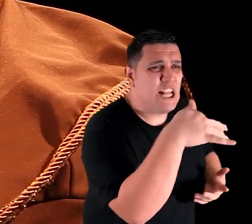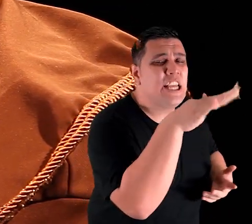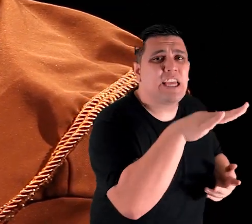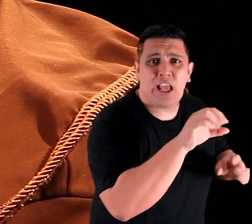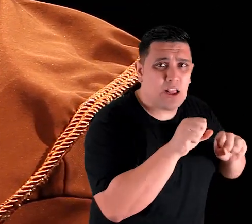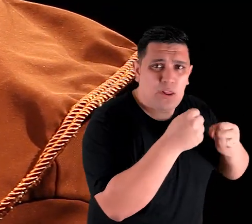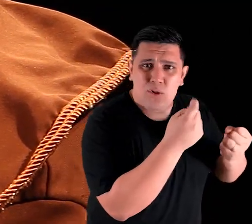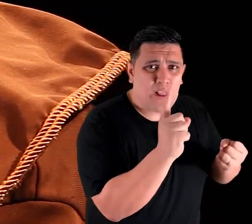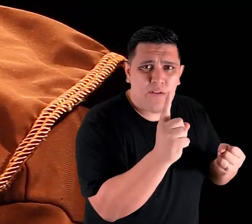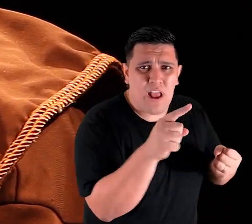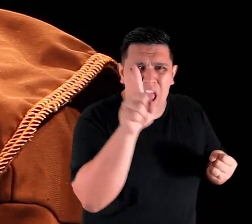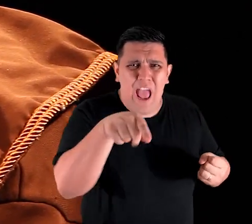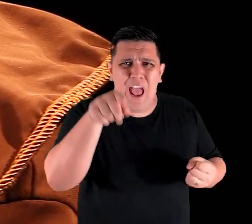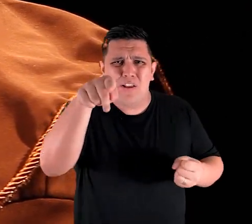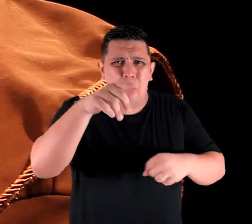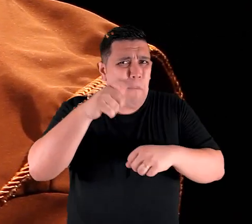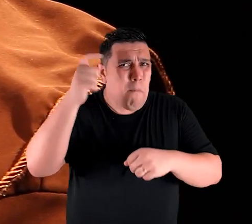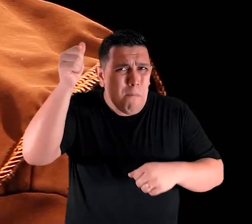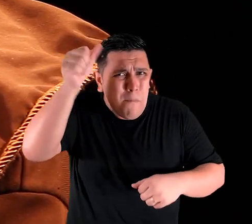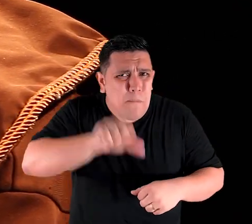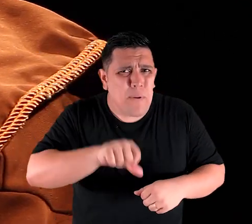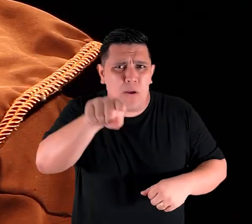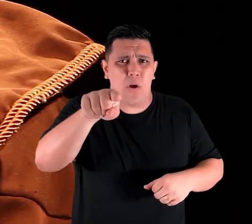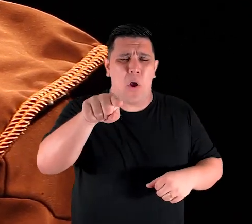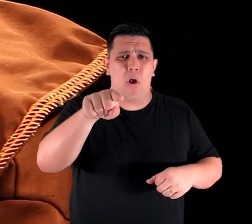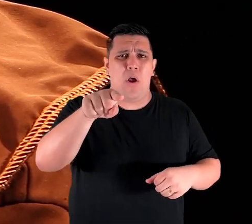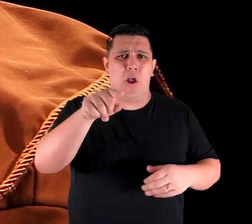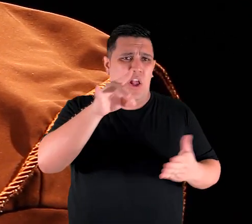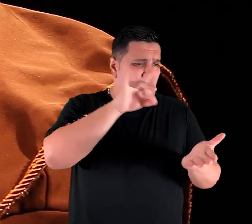Foi esta a sua maior revolução?